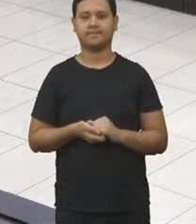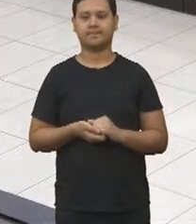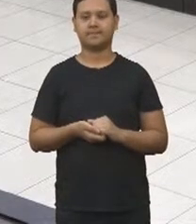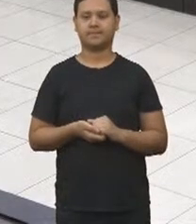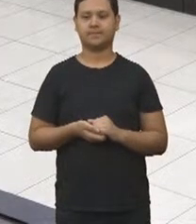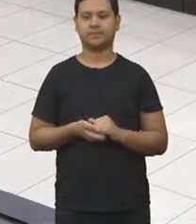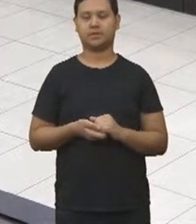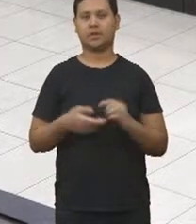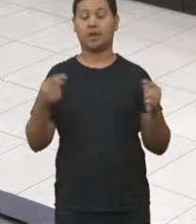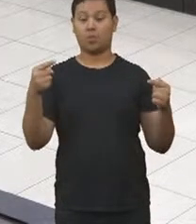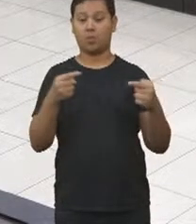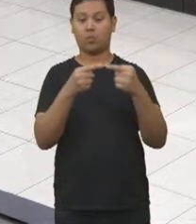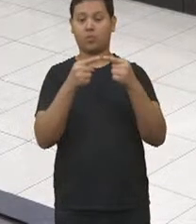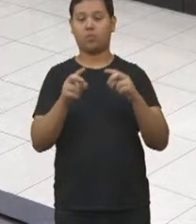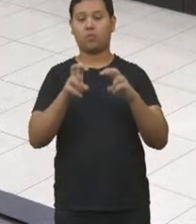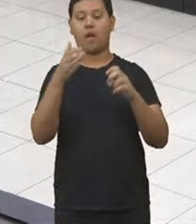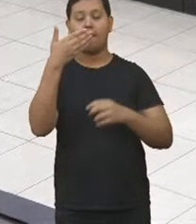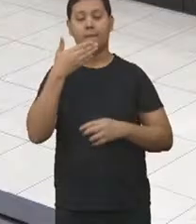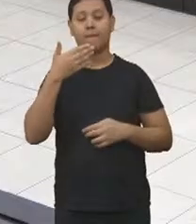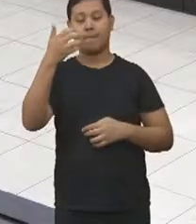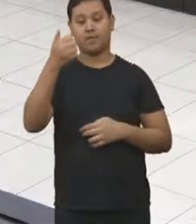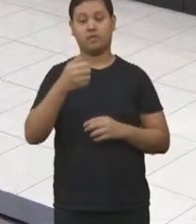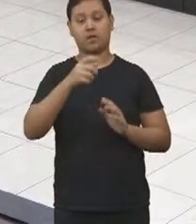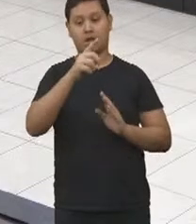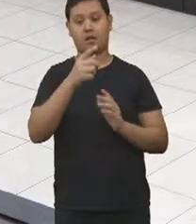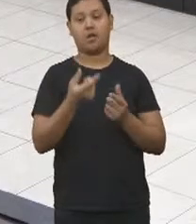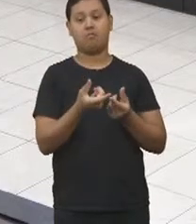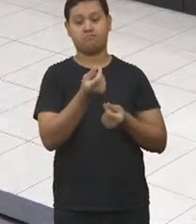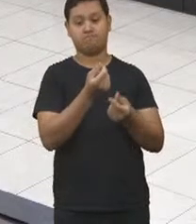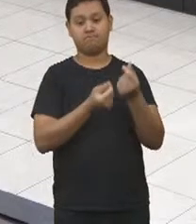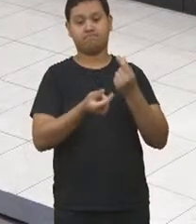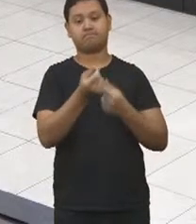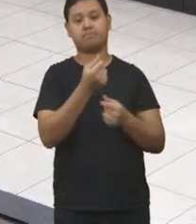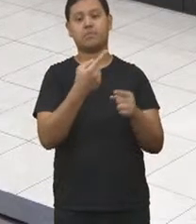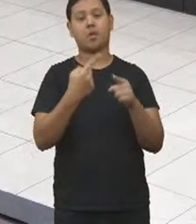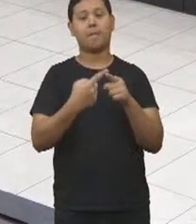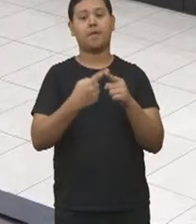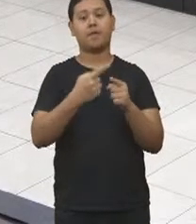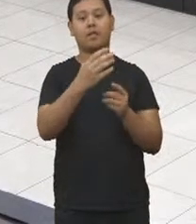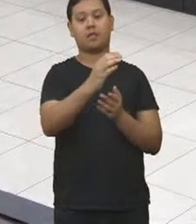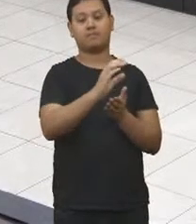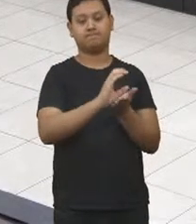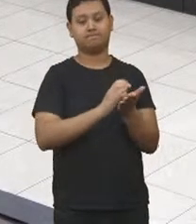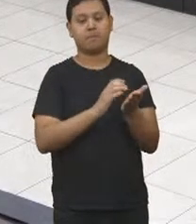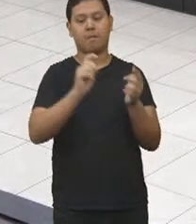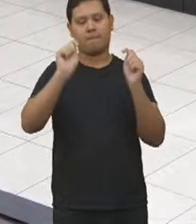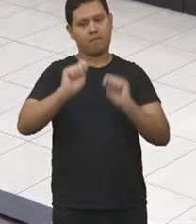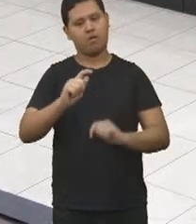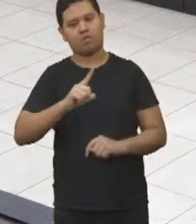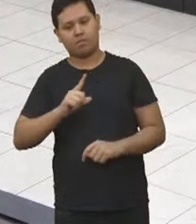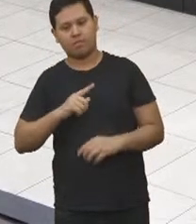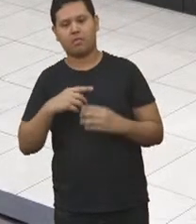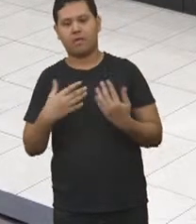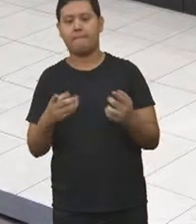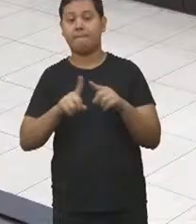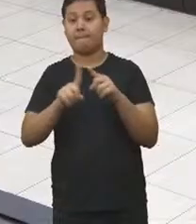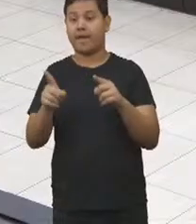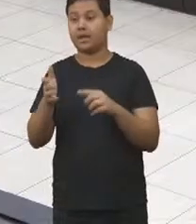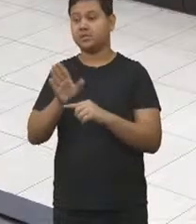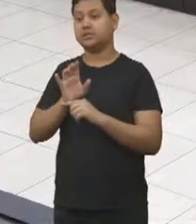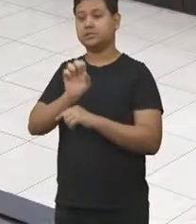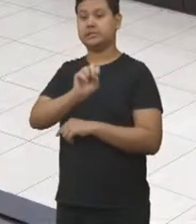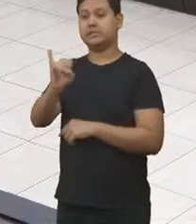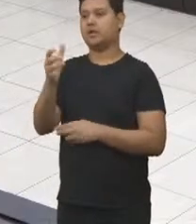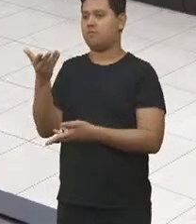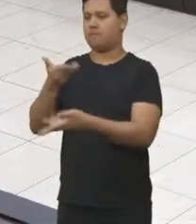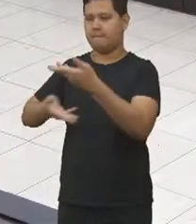uma tratativa para melhorar as condições, porque o recurso pode existir, mas se o serviço não é bem executado,